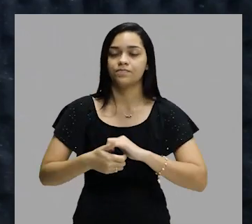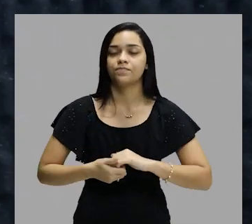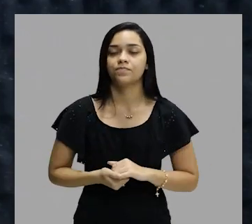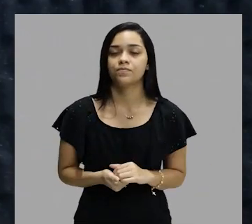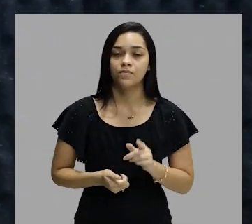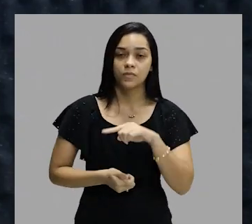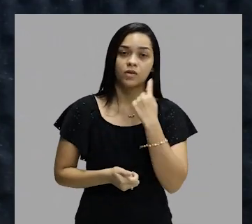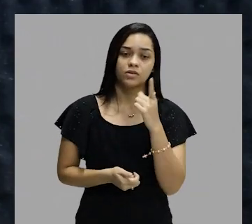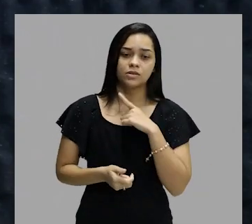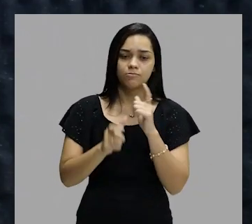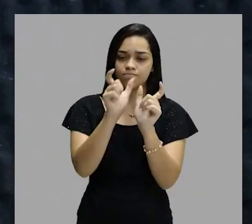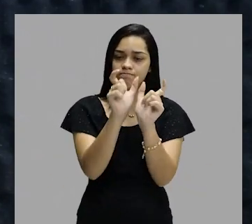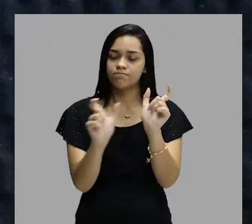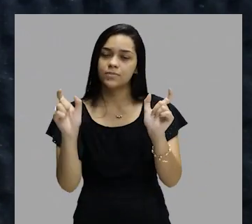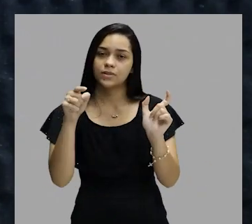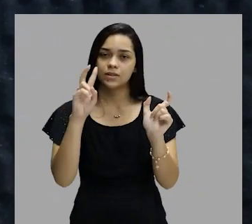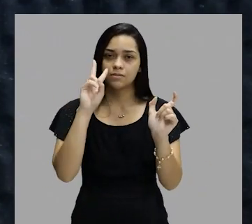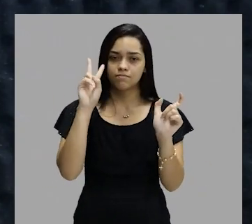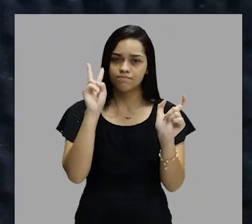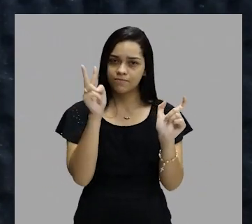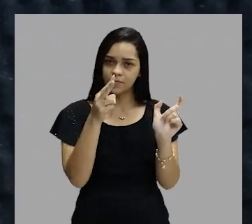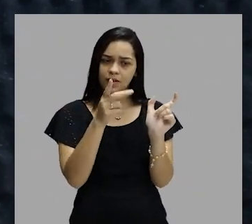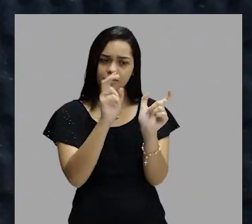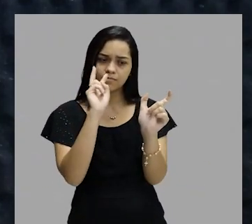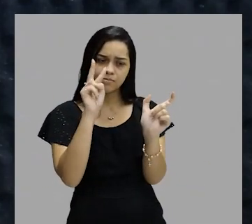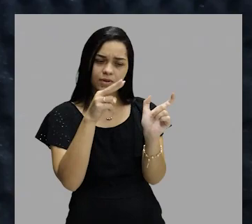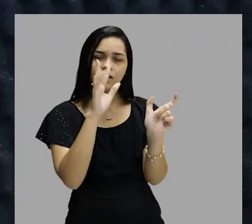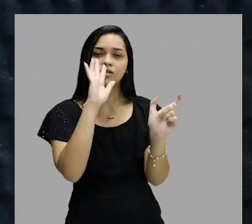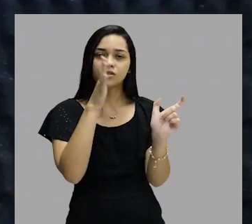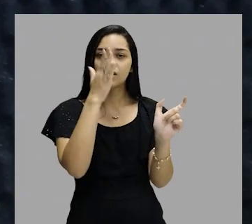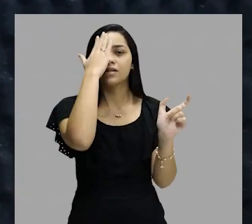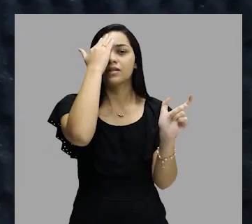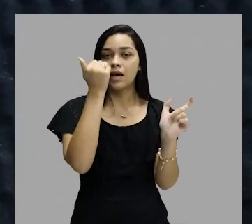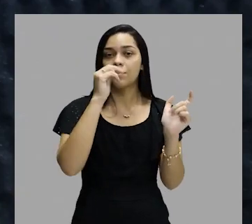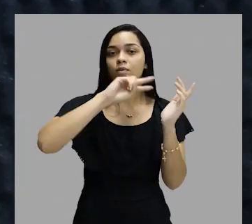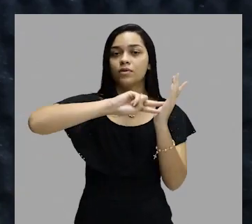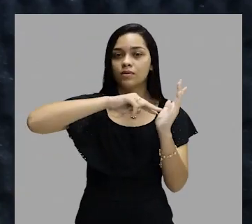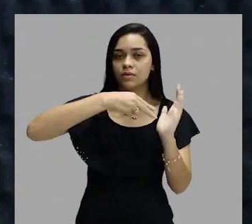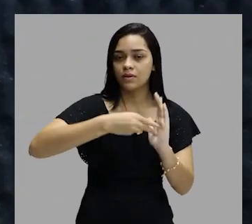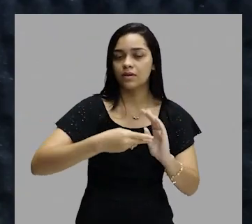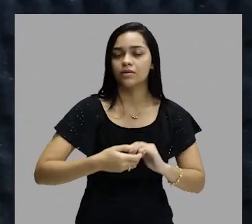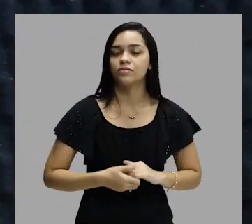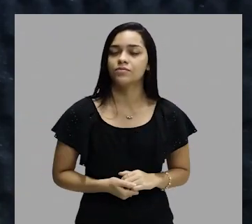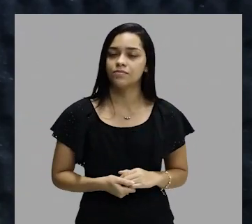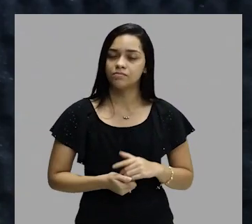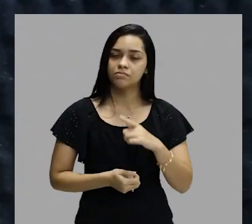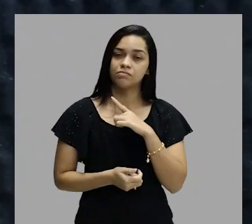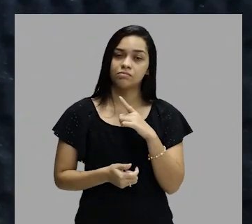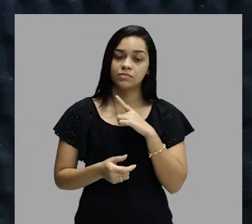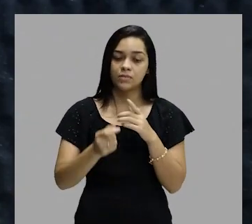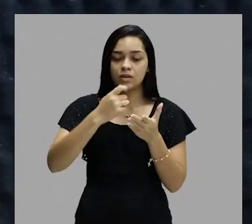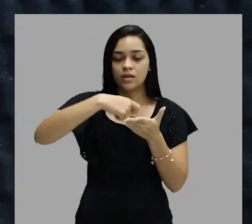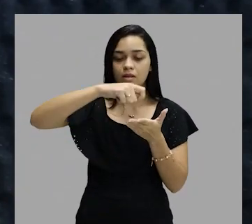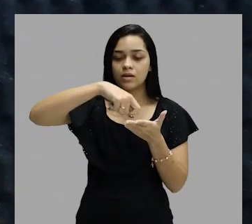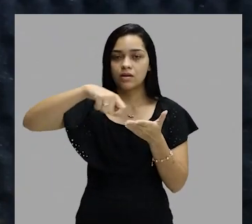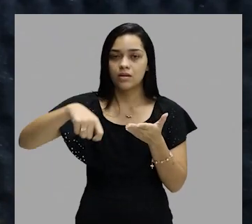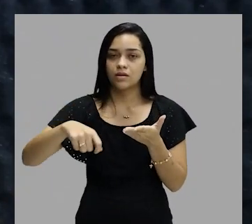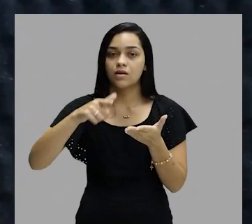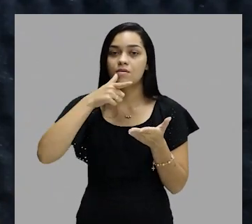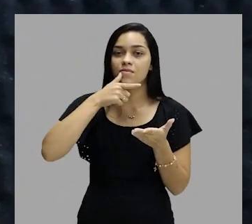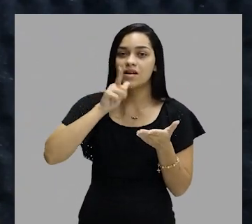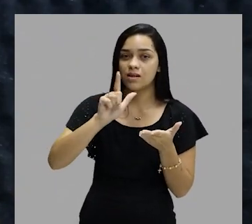falando daquelas palavras que, quando você olha para elas, você já sabe o que elas significam, apesar dela estar escrita em uma